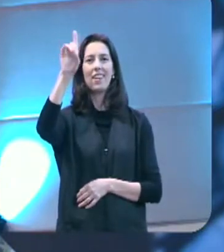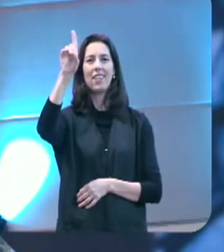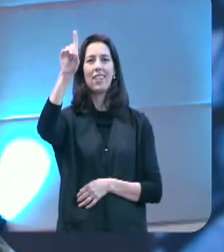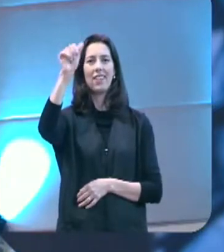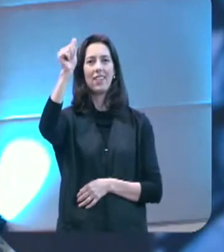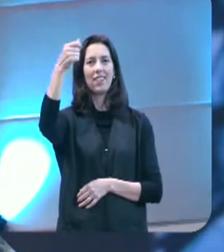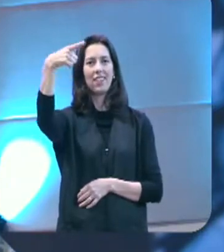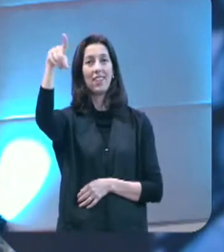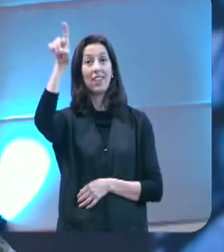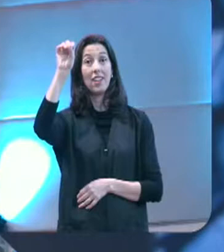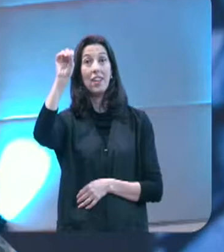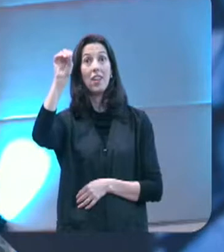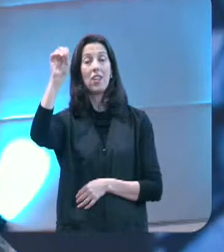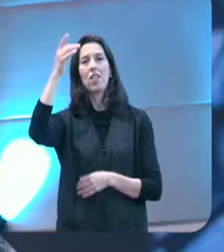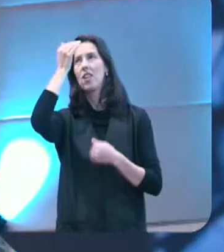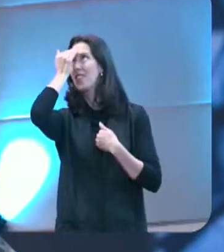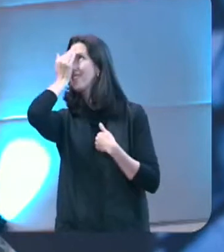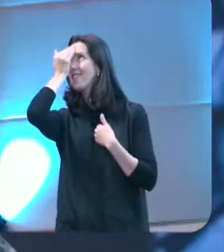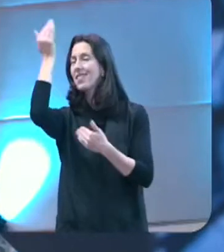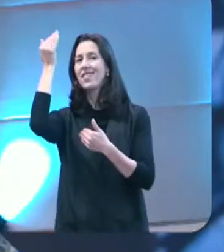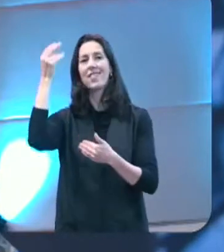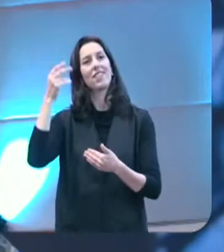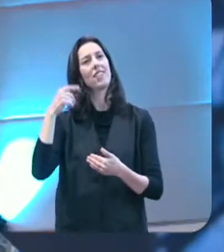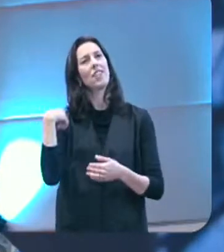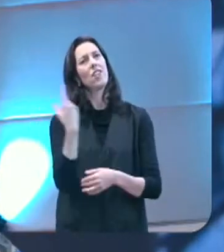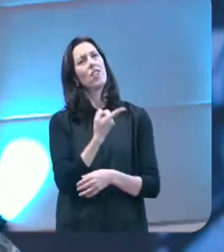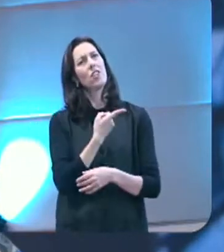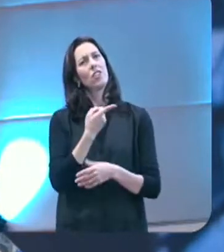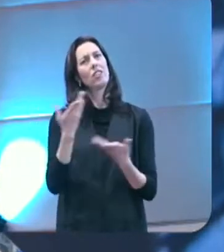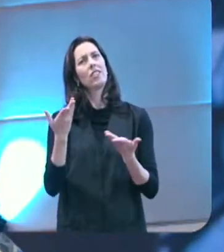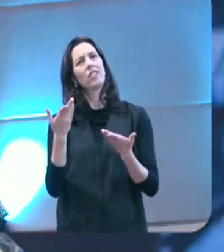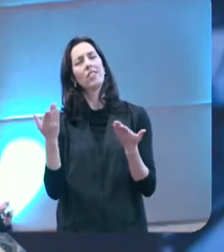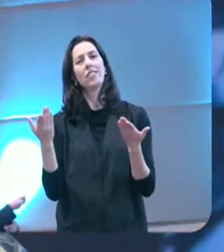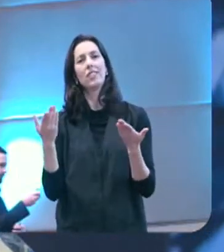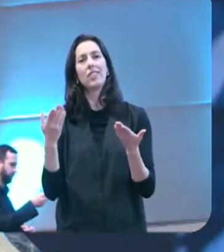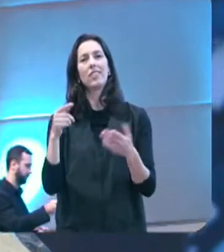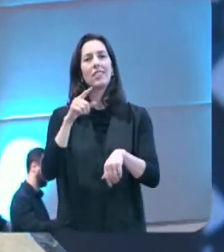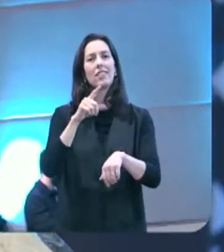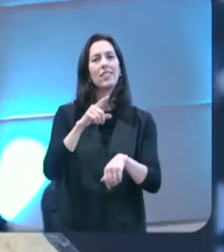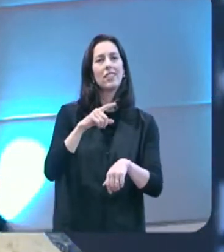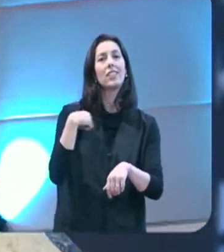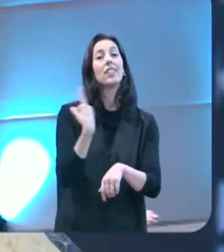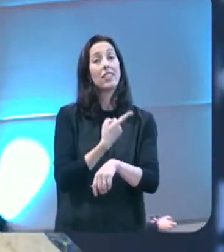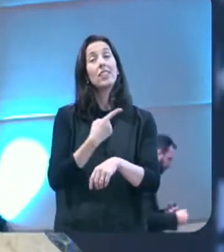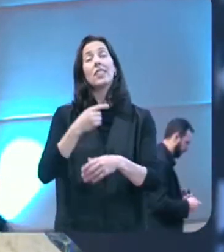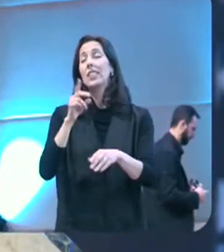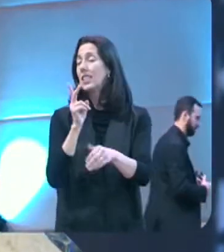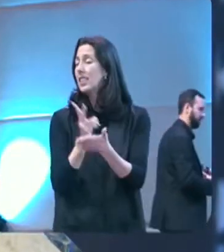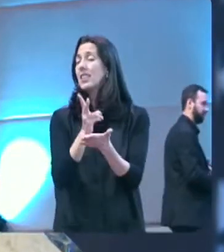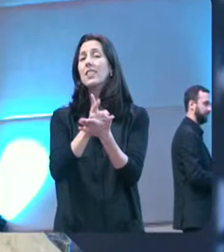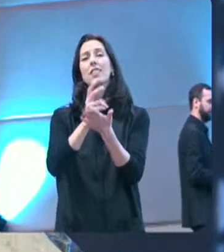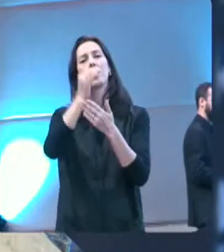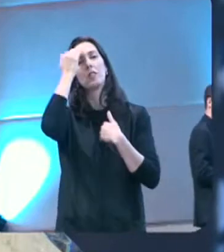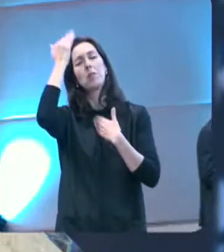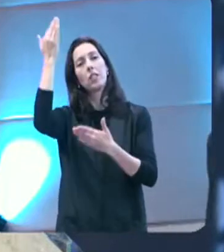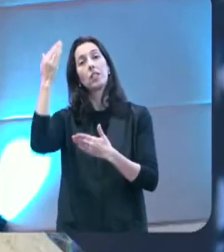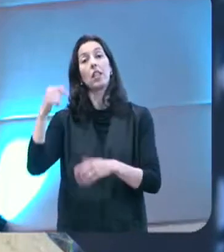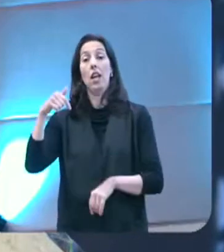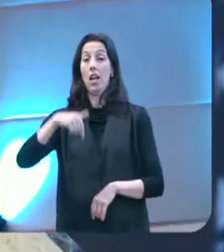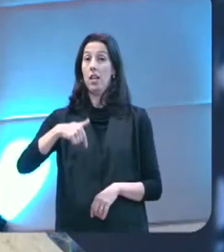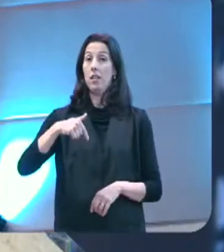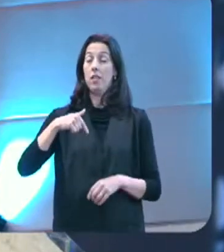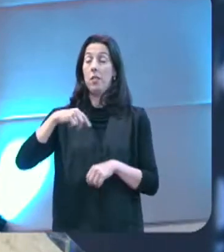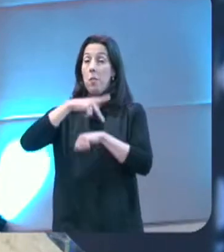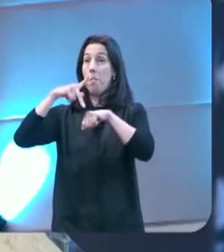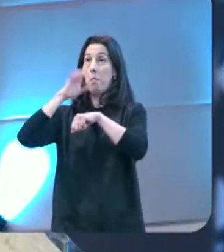falar sobre gratidão era agradecer-vos, porque temos que vos agradecer. Os portugueses, a